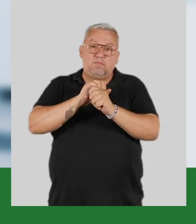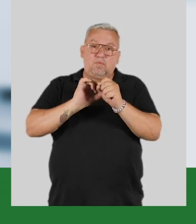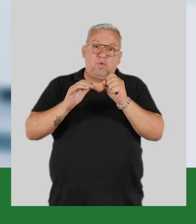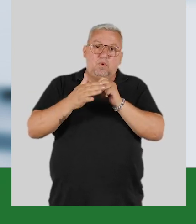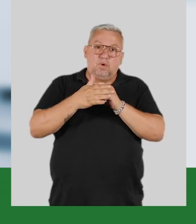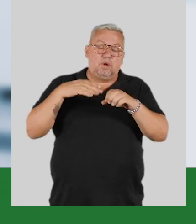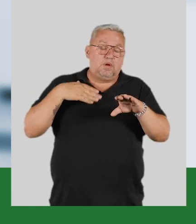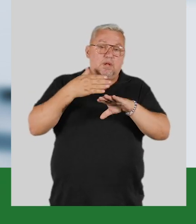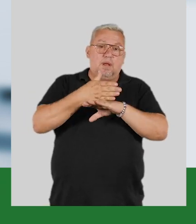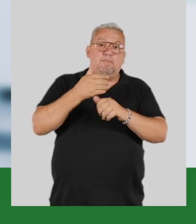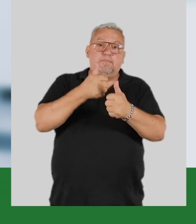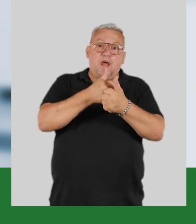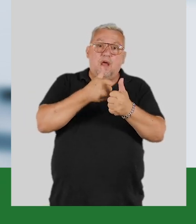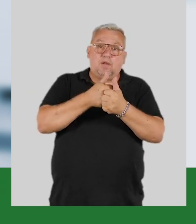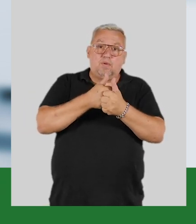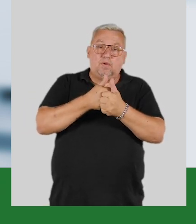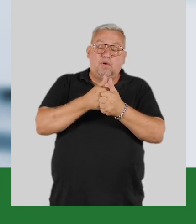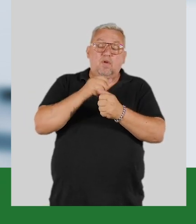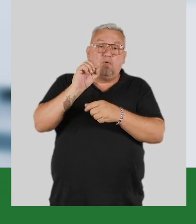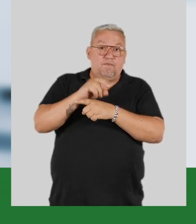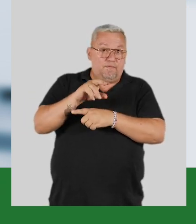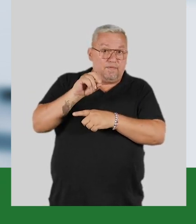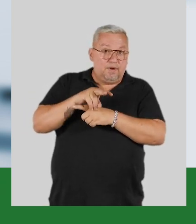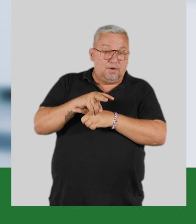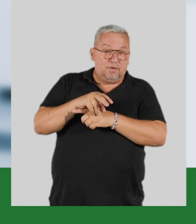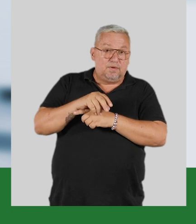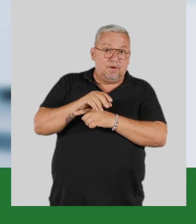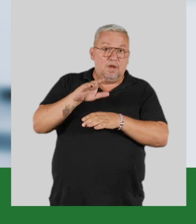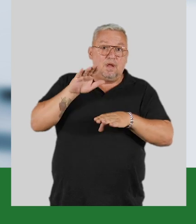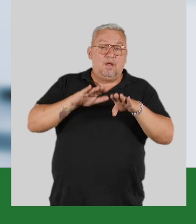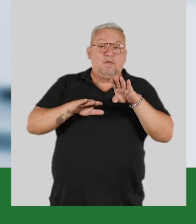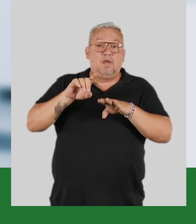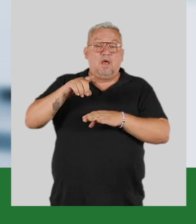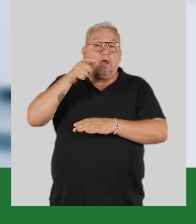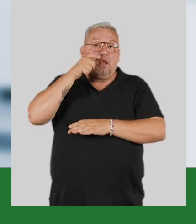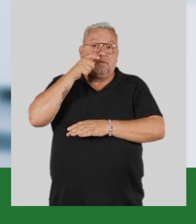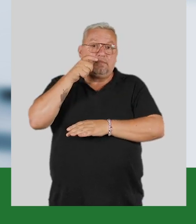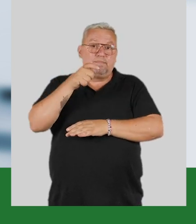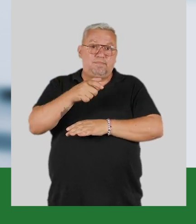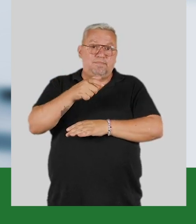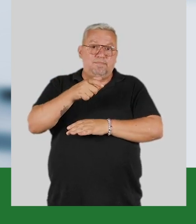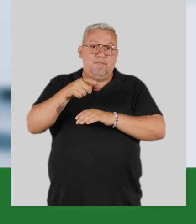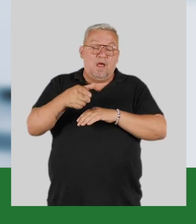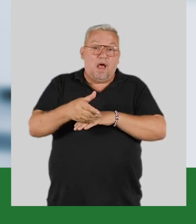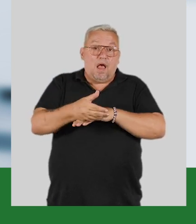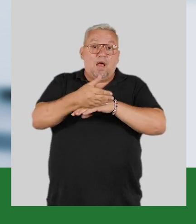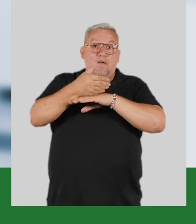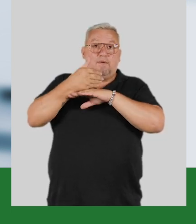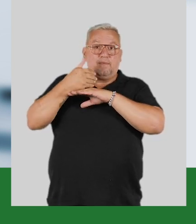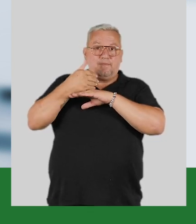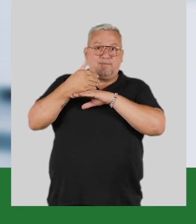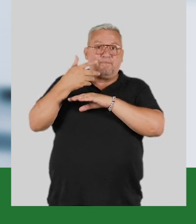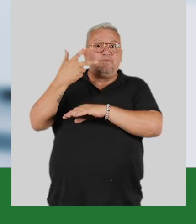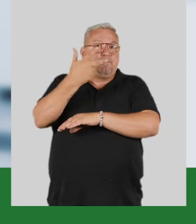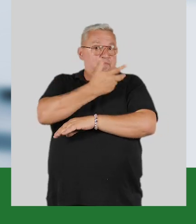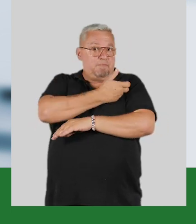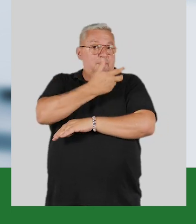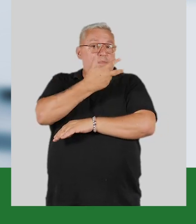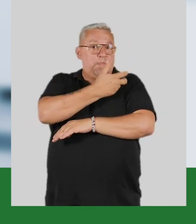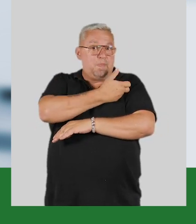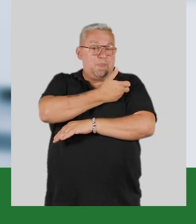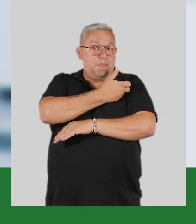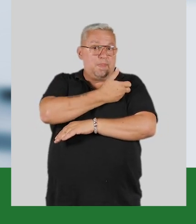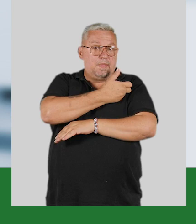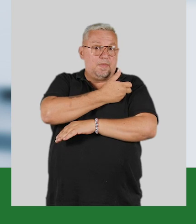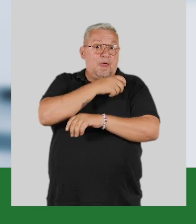expõe frequentemente ao vírus, às vezes é interessante adiantar a vacinação,